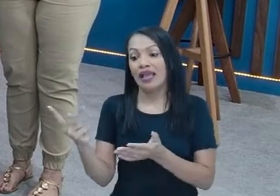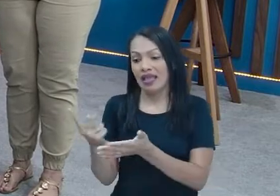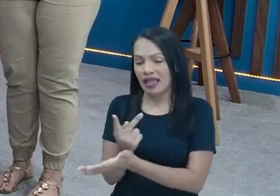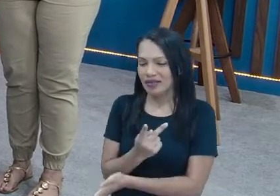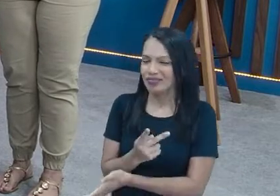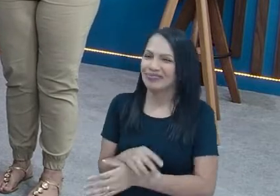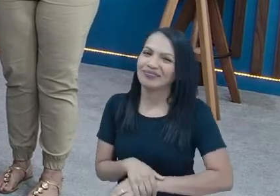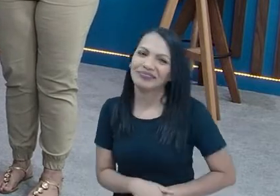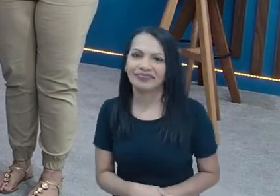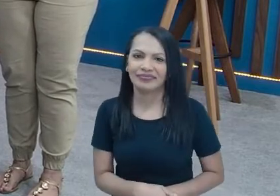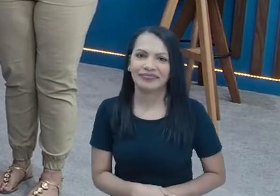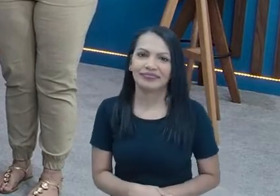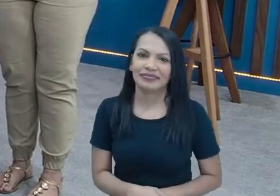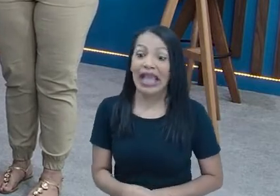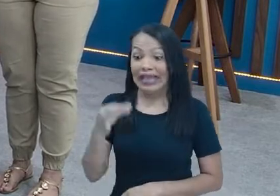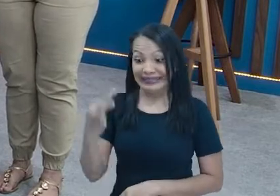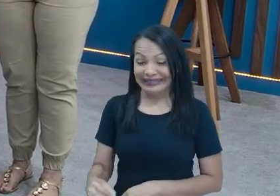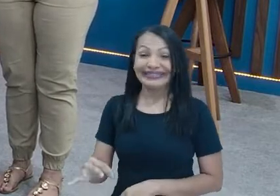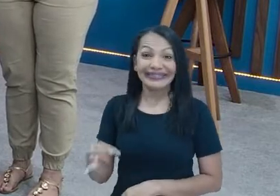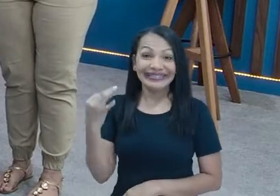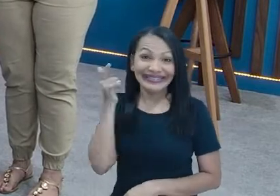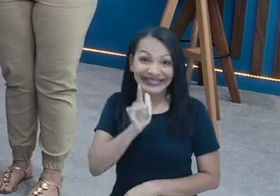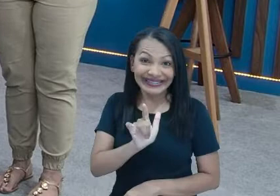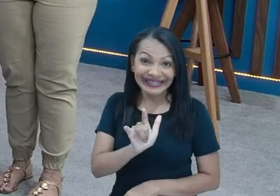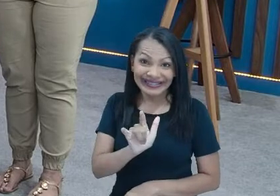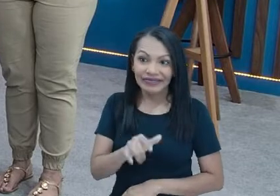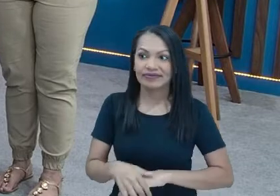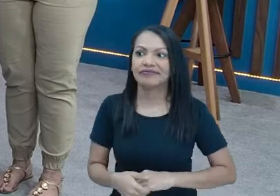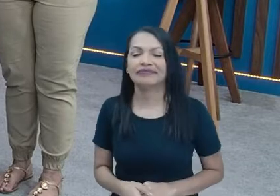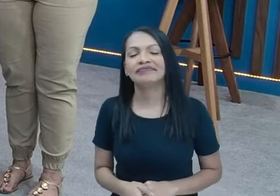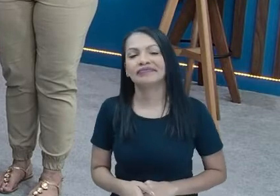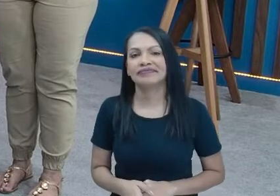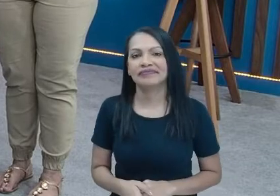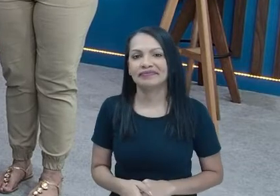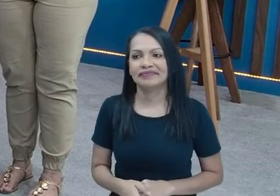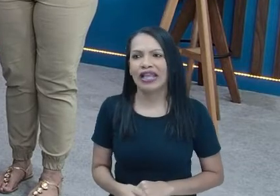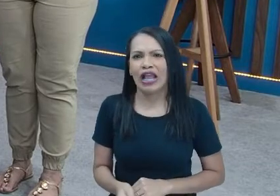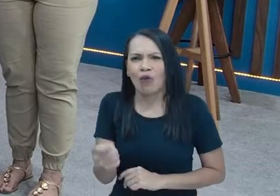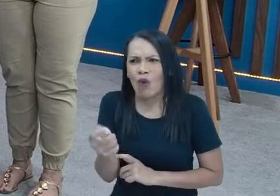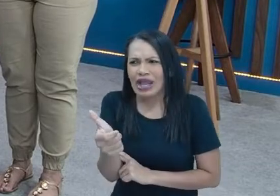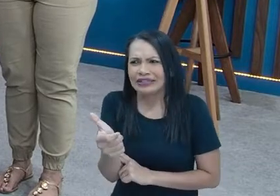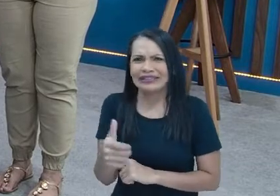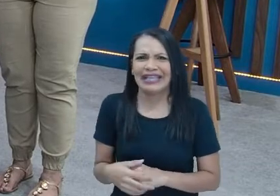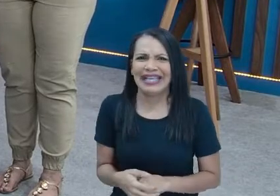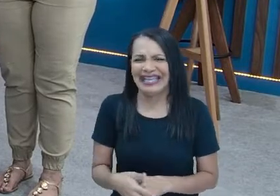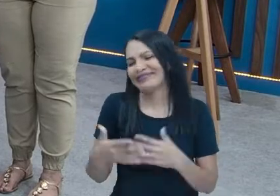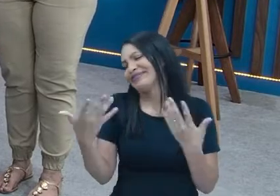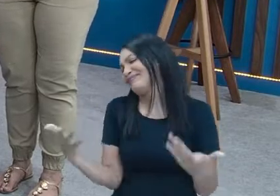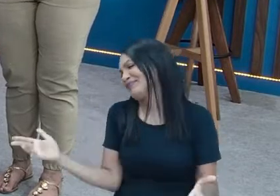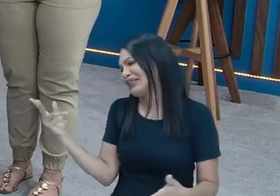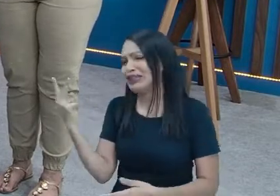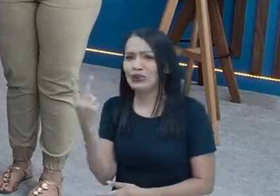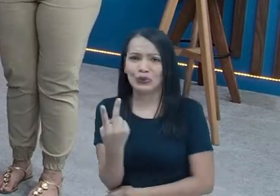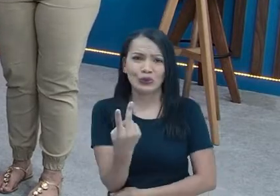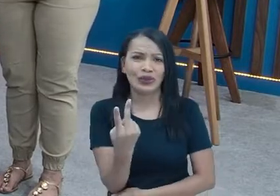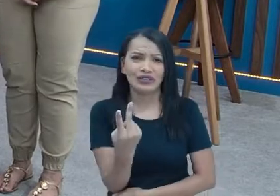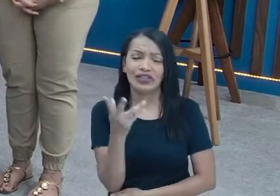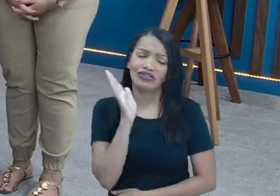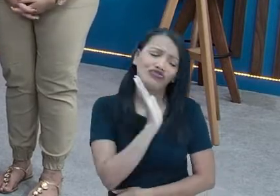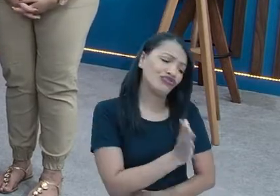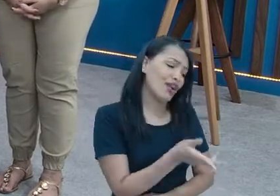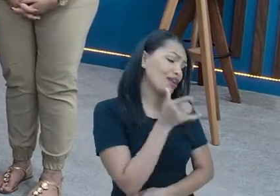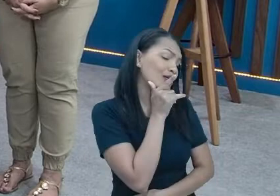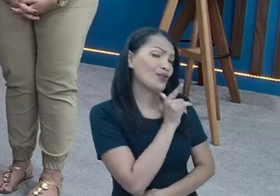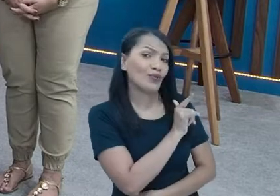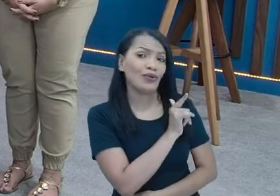outra. Acertei Olha, 1 a 1. Eita. Quase. Eita, já ganhou.